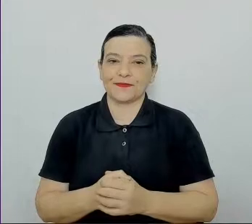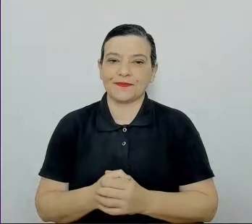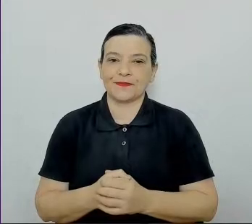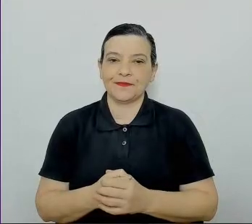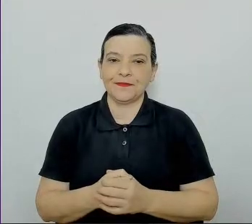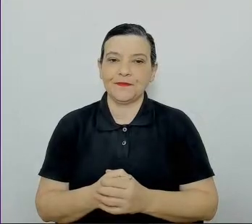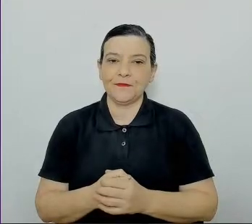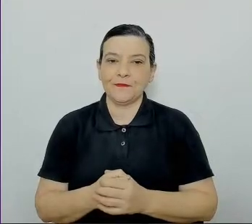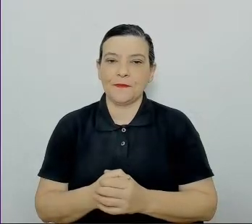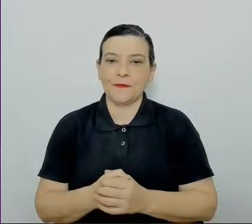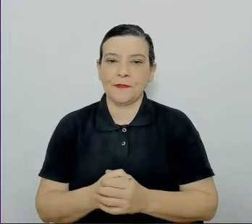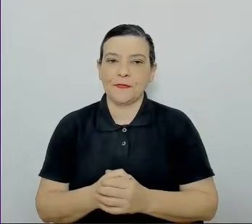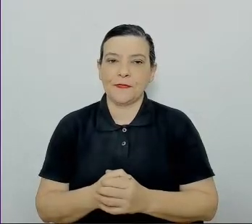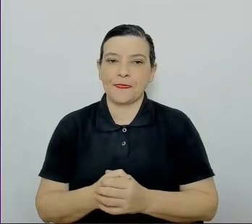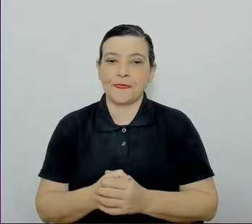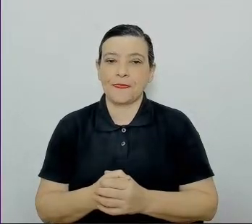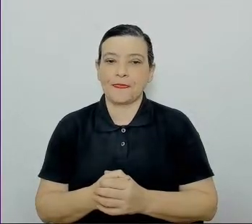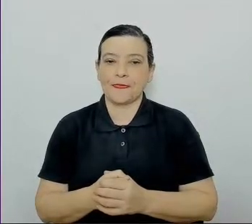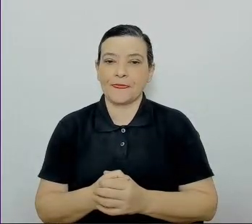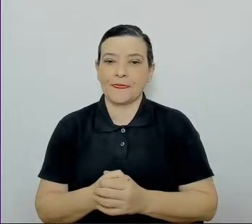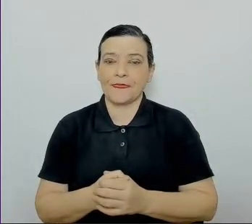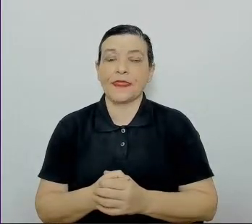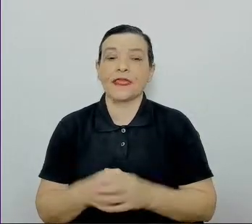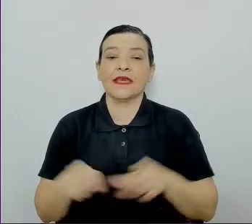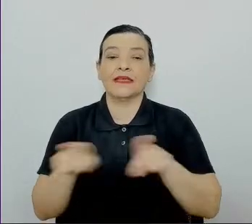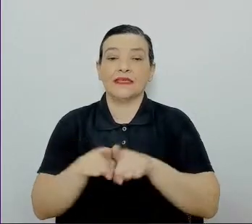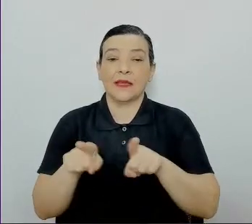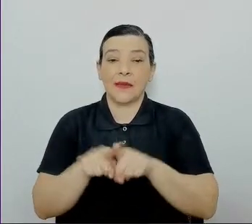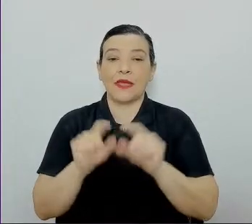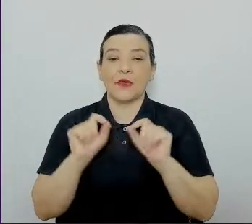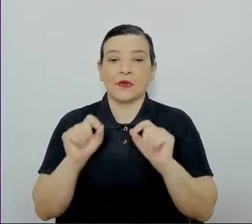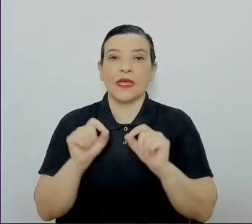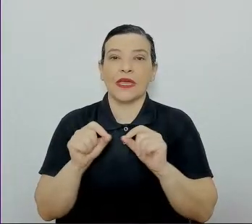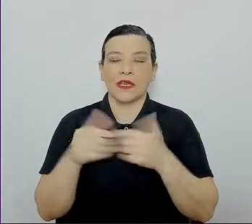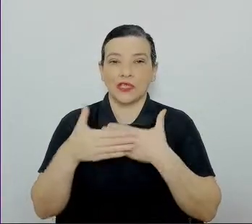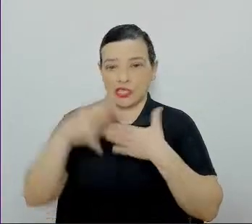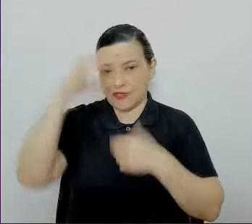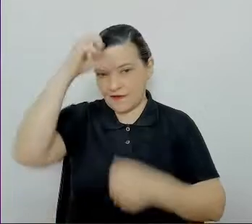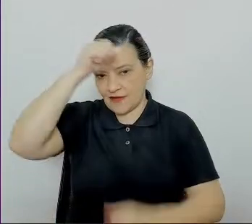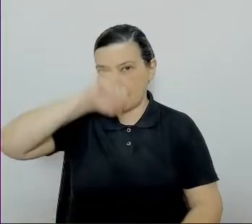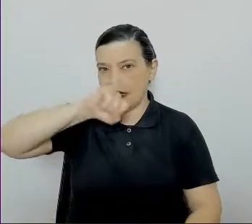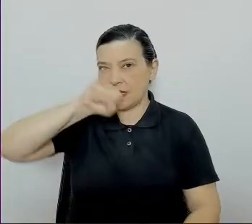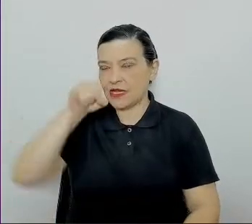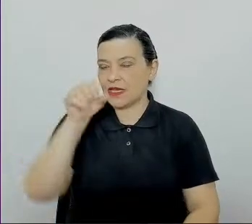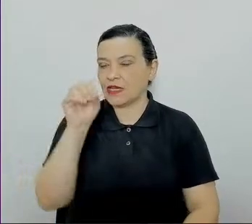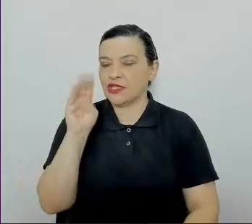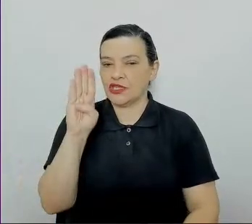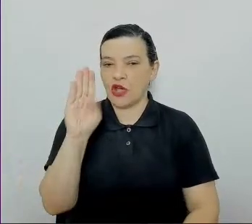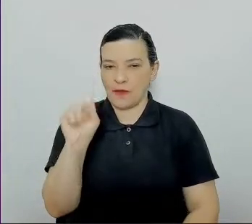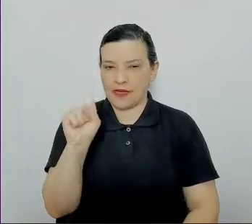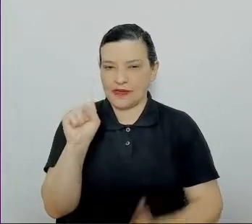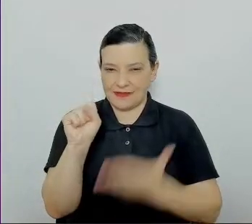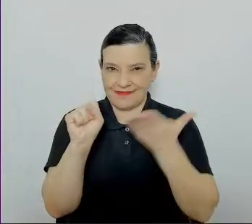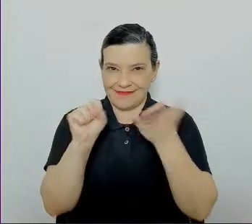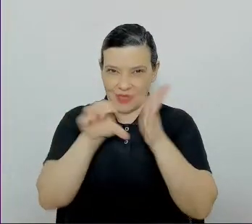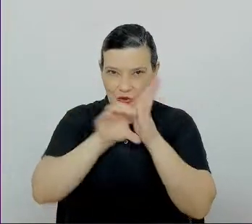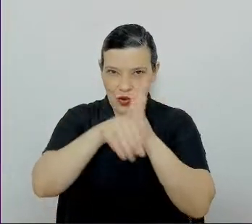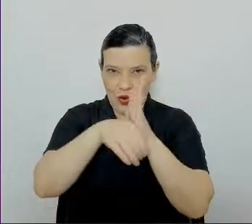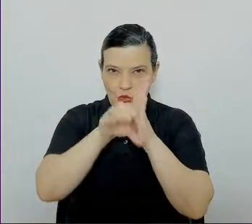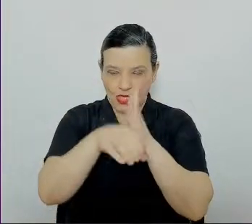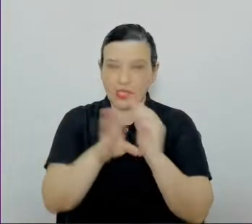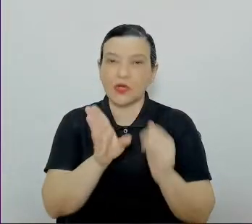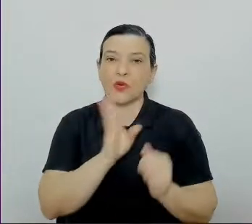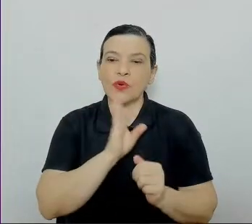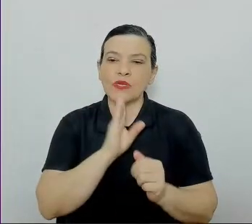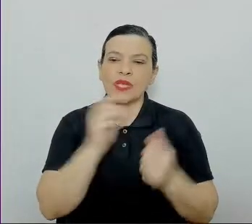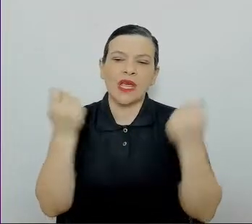E no final das contas, a gente vai ver com Job Speedrun. Alguns de vocês já devem conhecer o conceito e ele não precisa ser aplicado